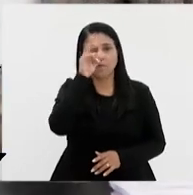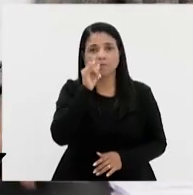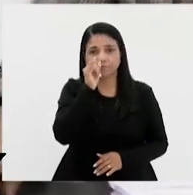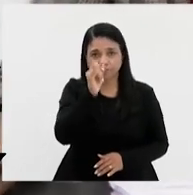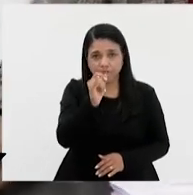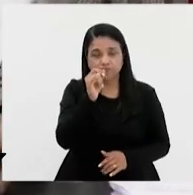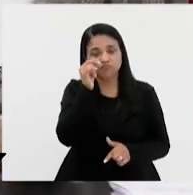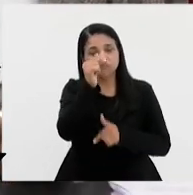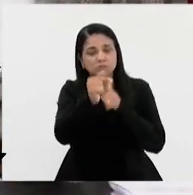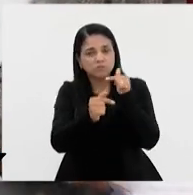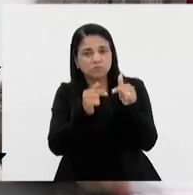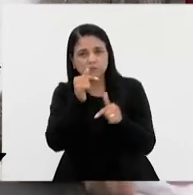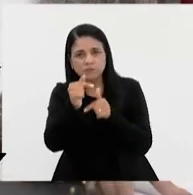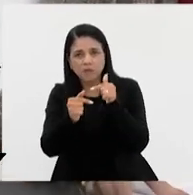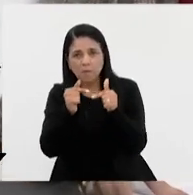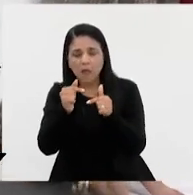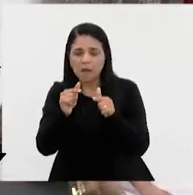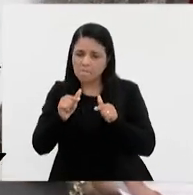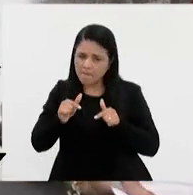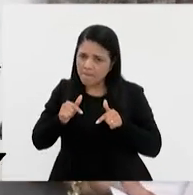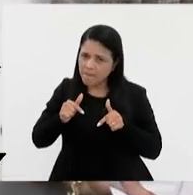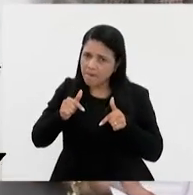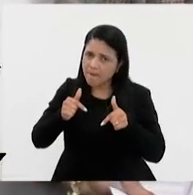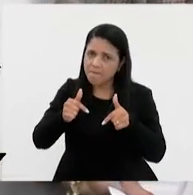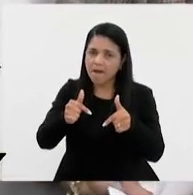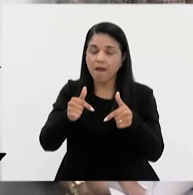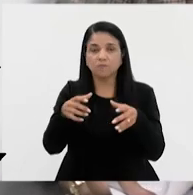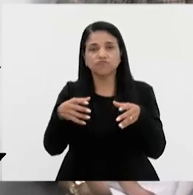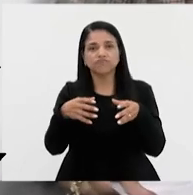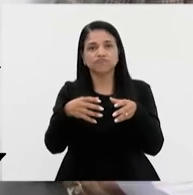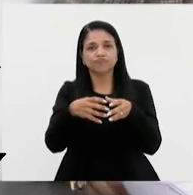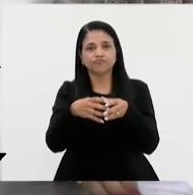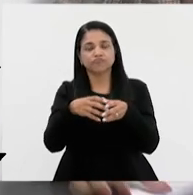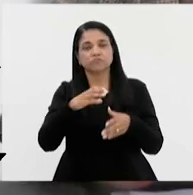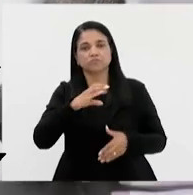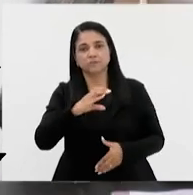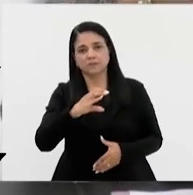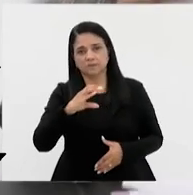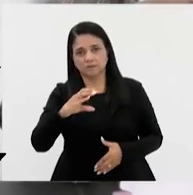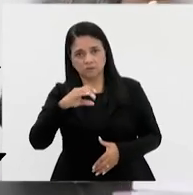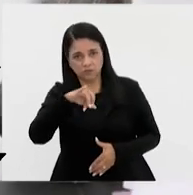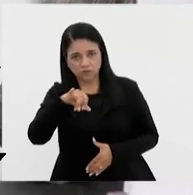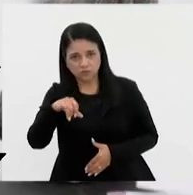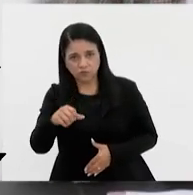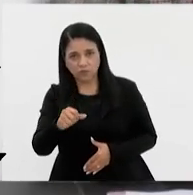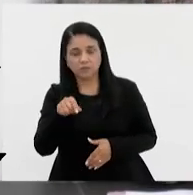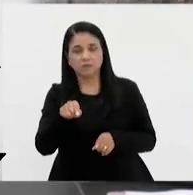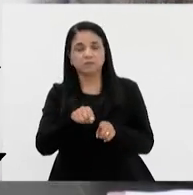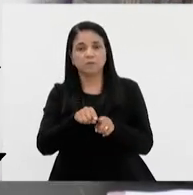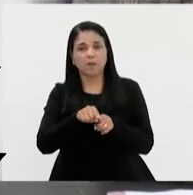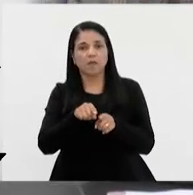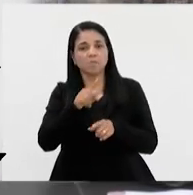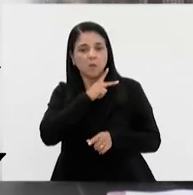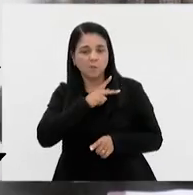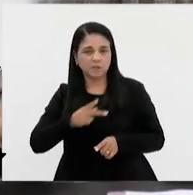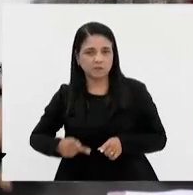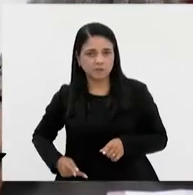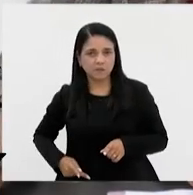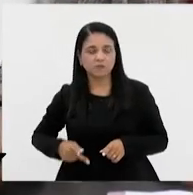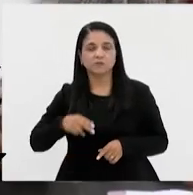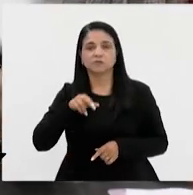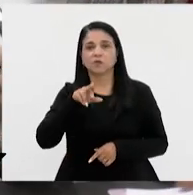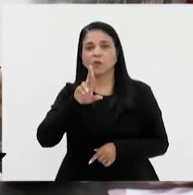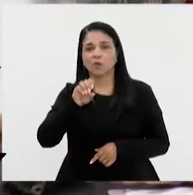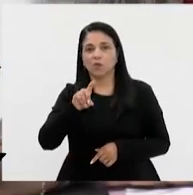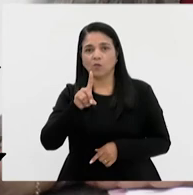um trabalho hercúleo de toda a equipe da CCJ, capitaneado pelo nosso presidente, deputado Rodrigo